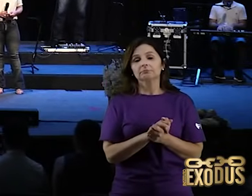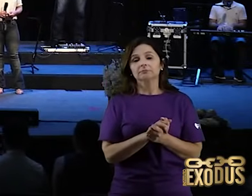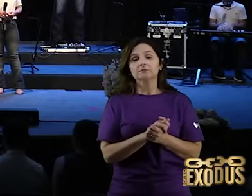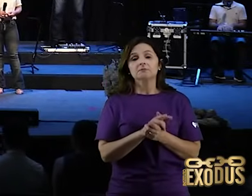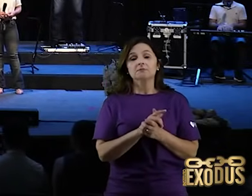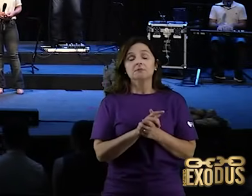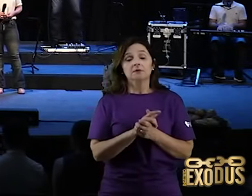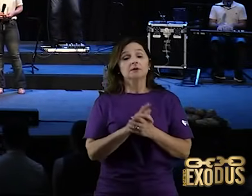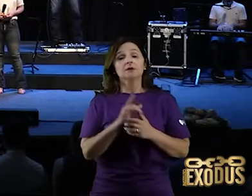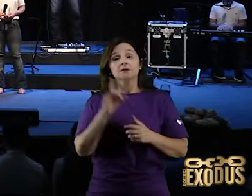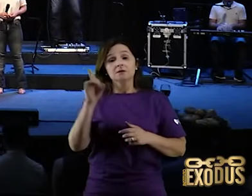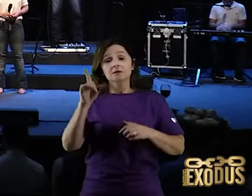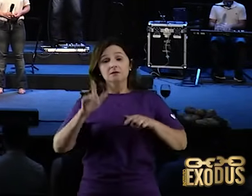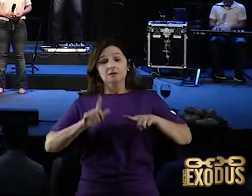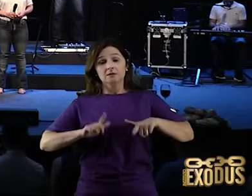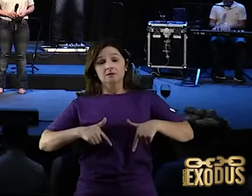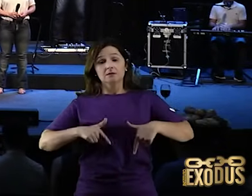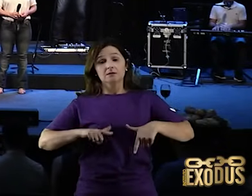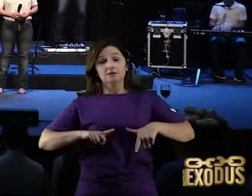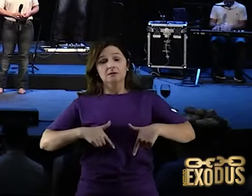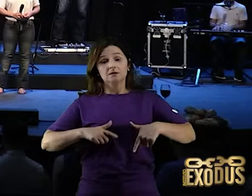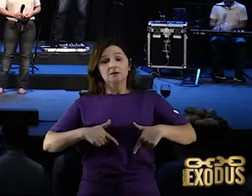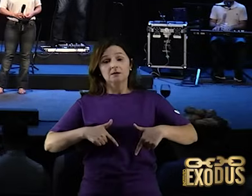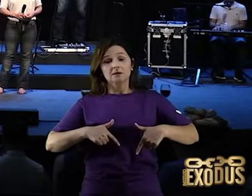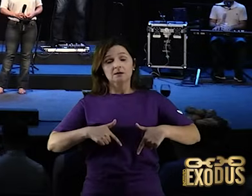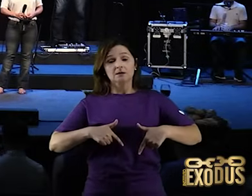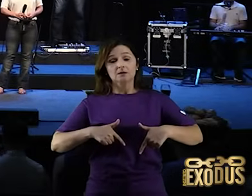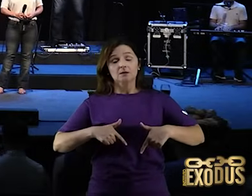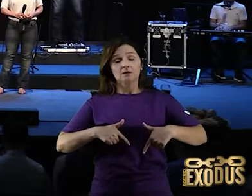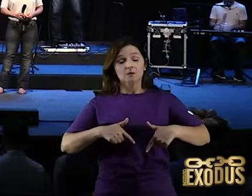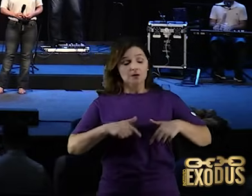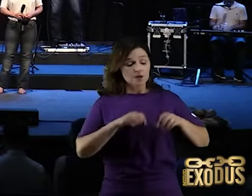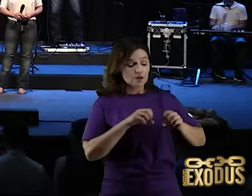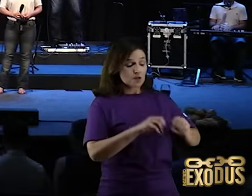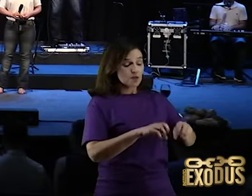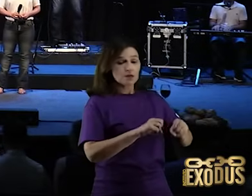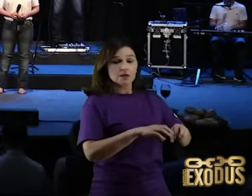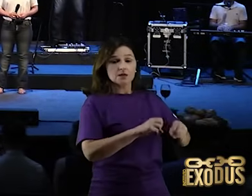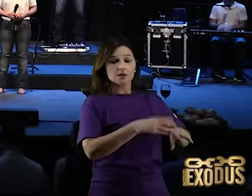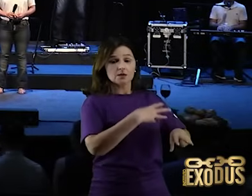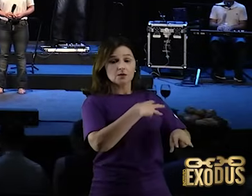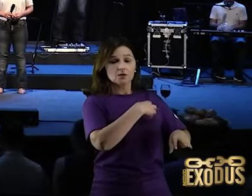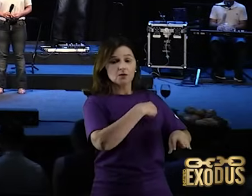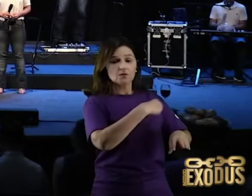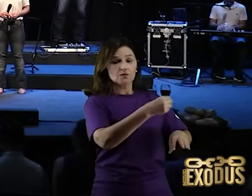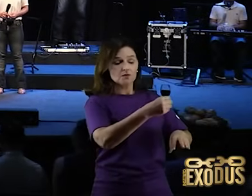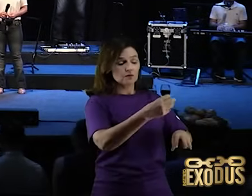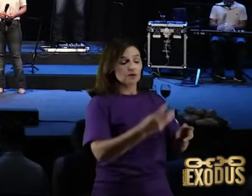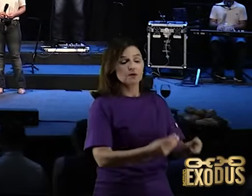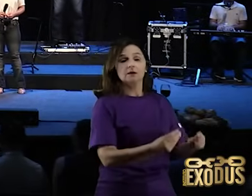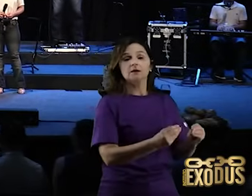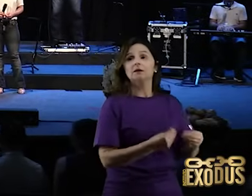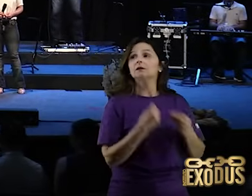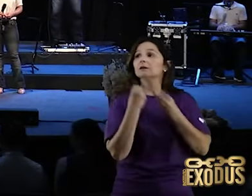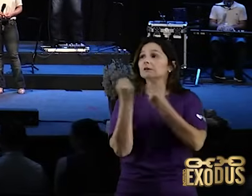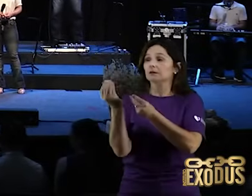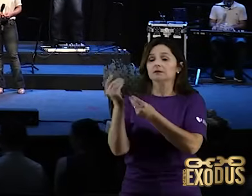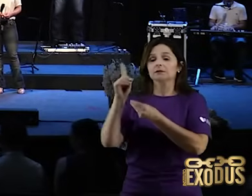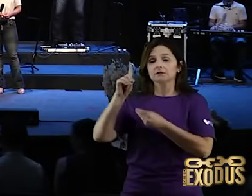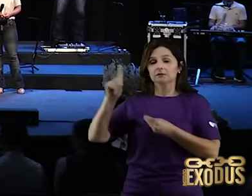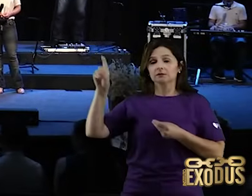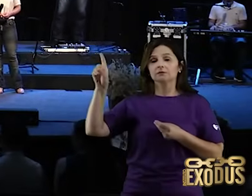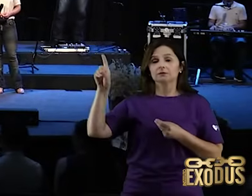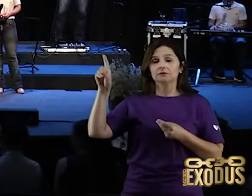filhos pequenininhos a adorar o Senhor aqui no momento de dedicação de dízimos e ofertas tem o